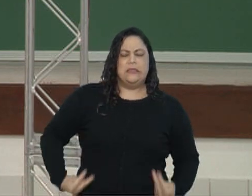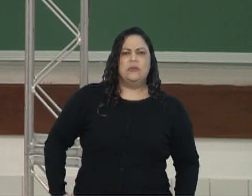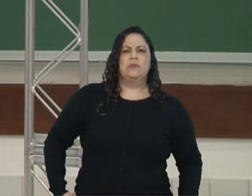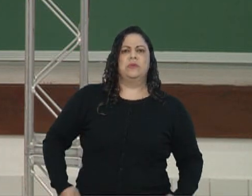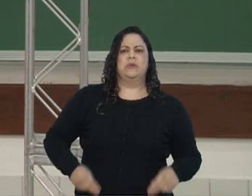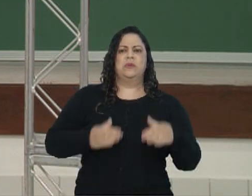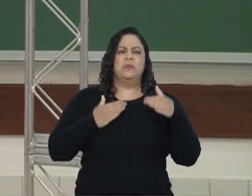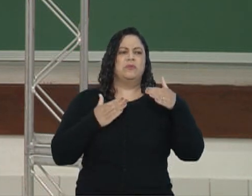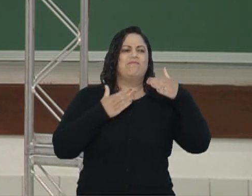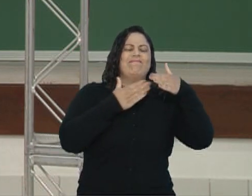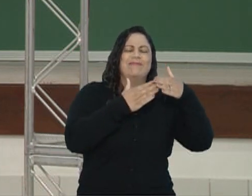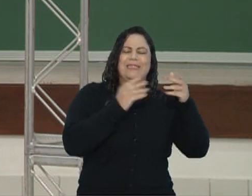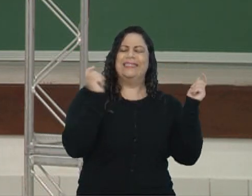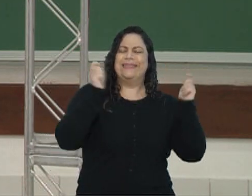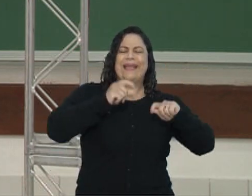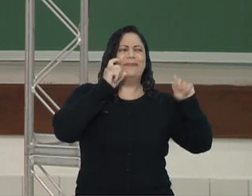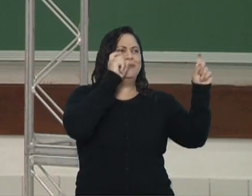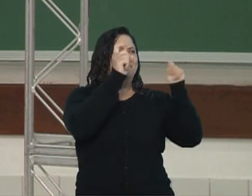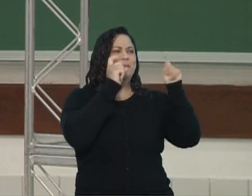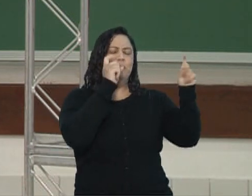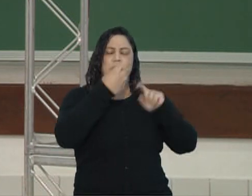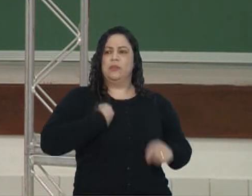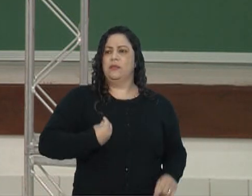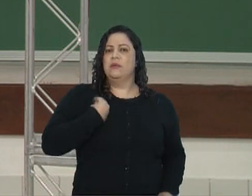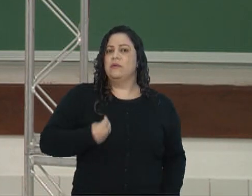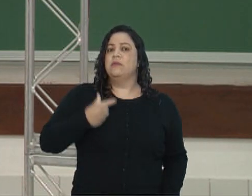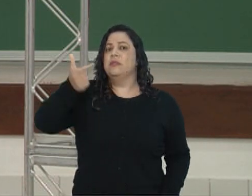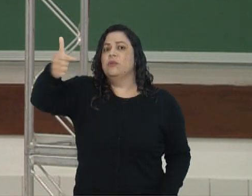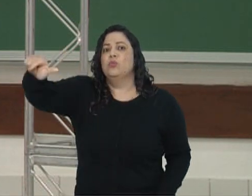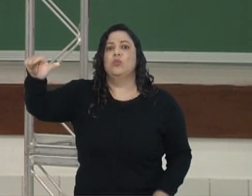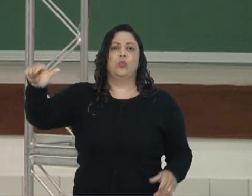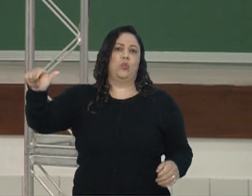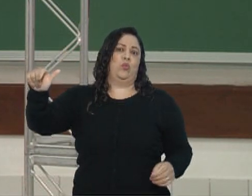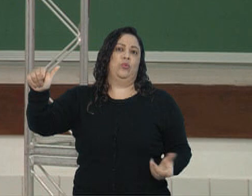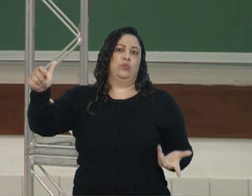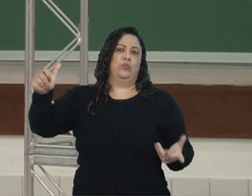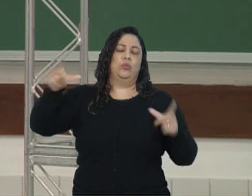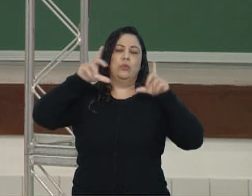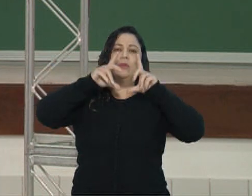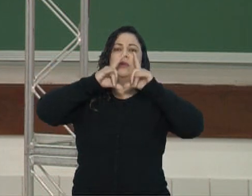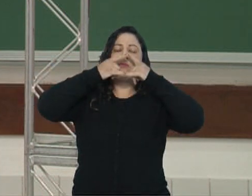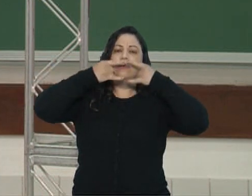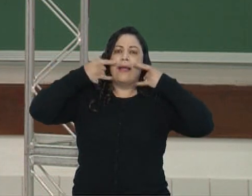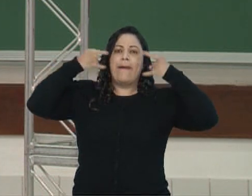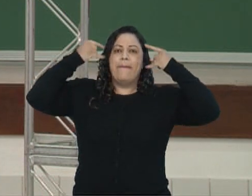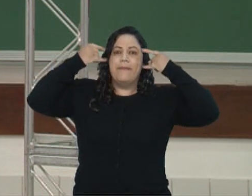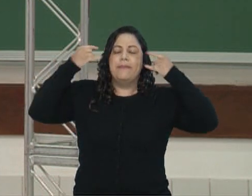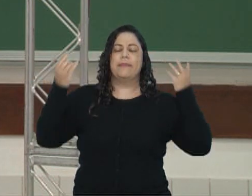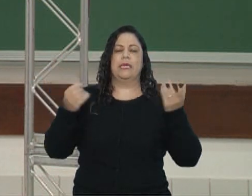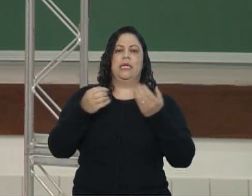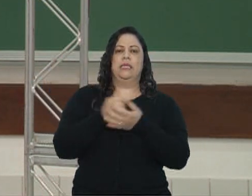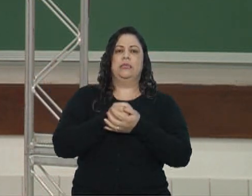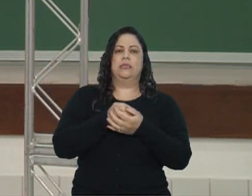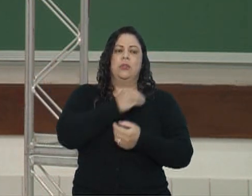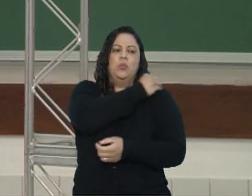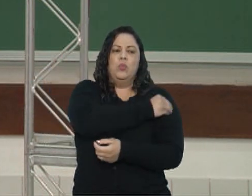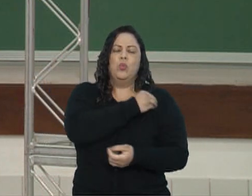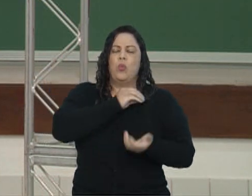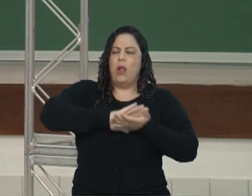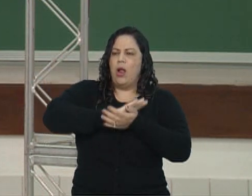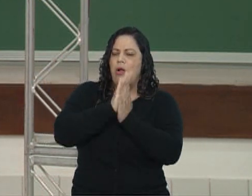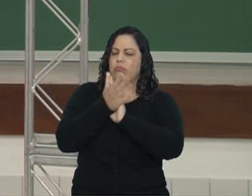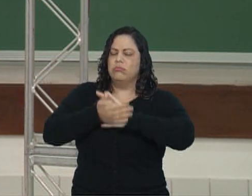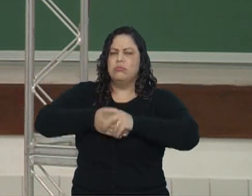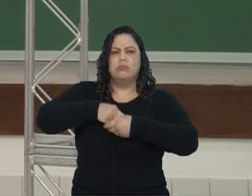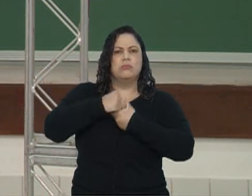o outro, de se preocupar um pouco mais com o outro do que com si próprio. A máscara que você usa, o álcool que você passa nas mãos,